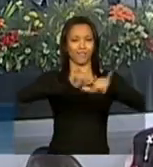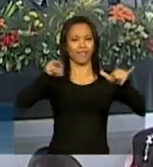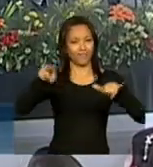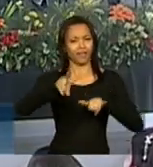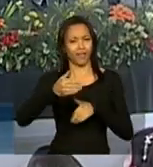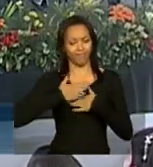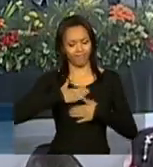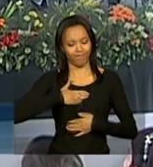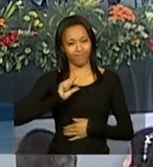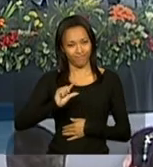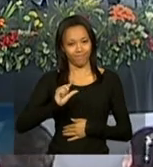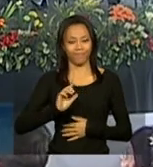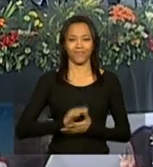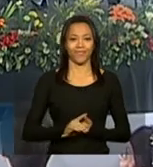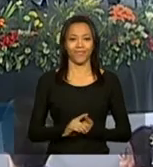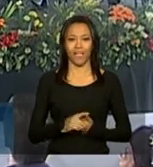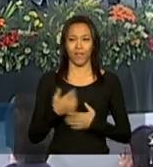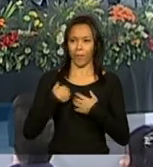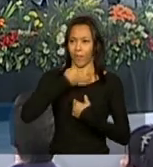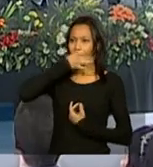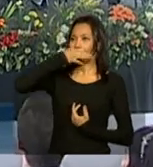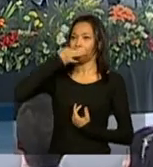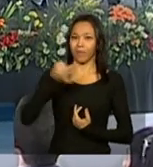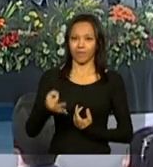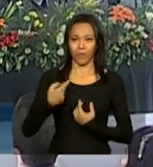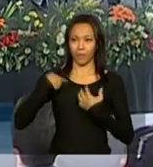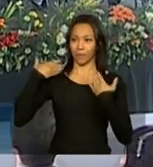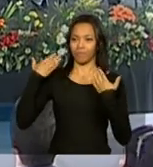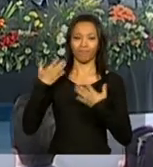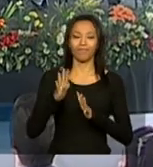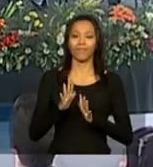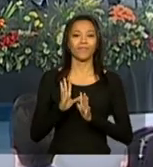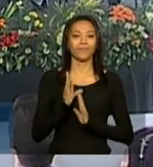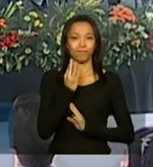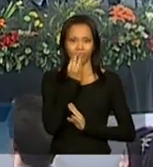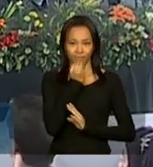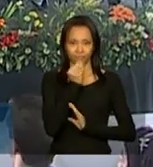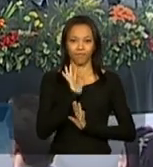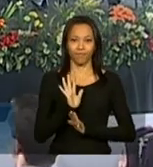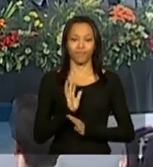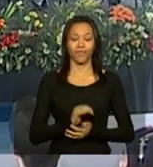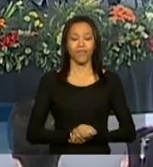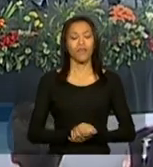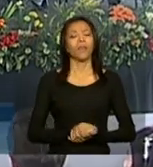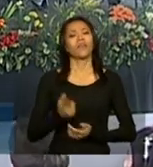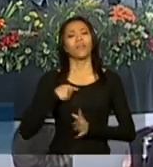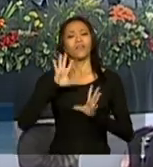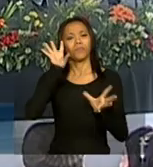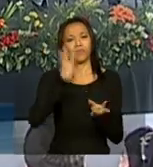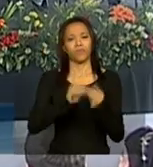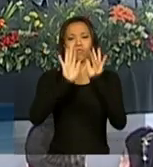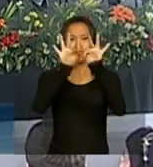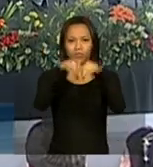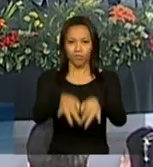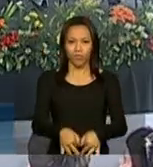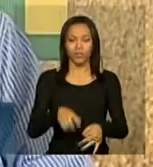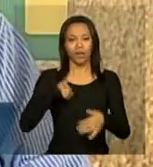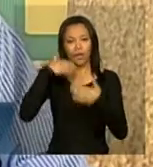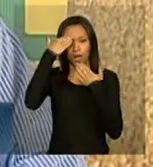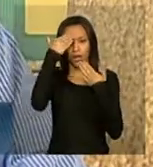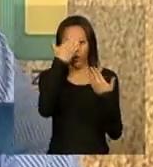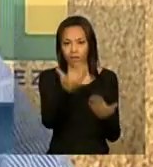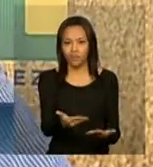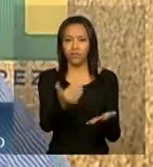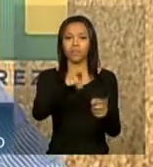Então, não tem nem crítica para fazer, viu, ministro? Finalmente, eu quero agradecer ao produtor